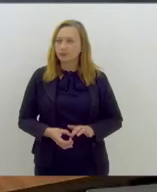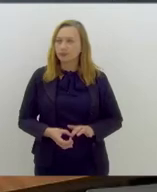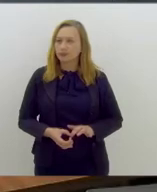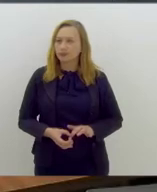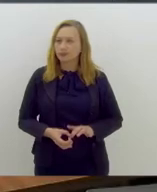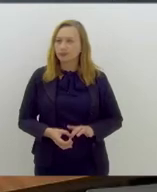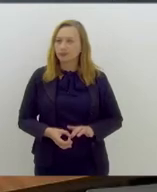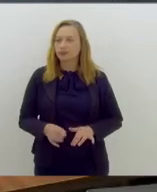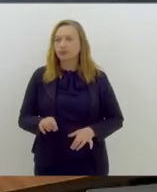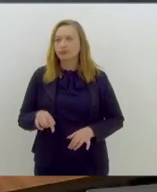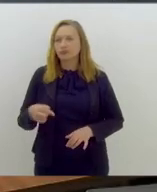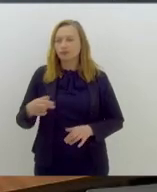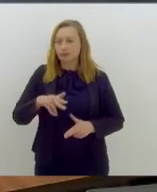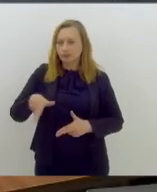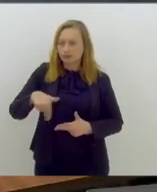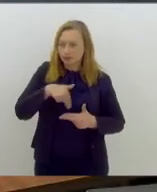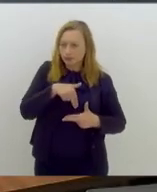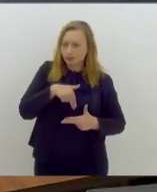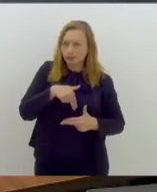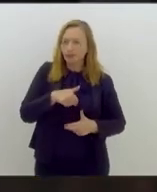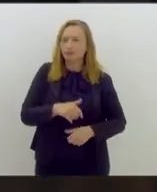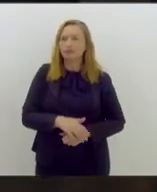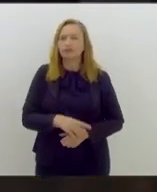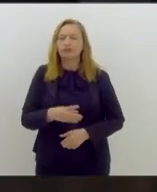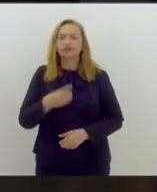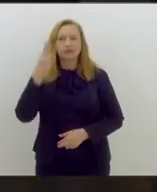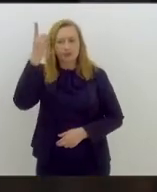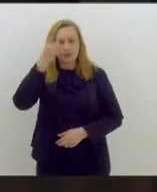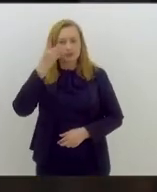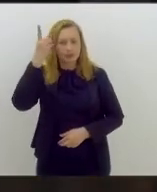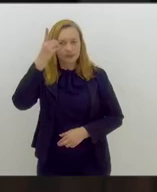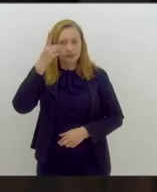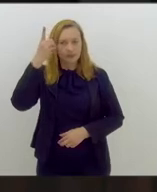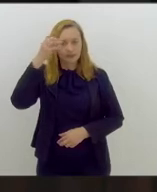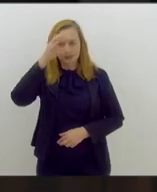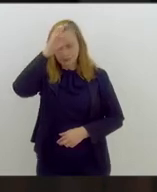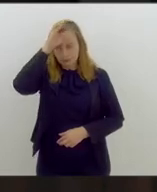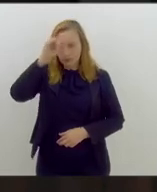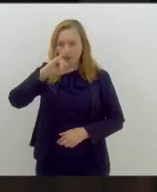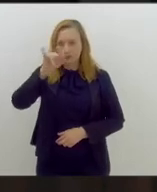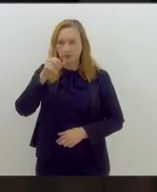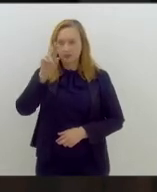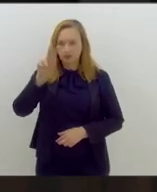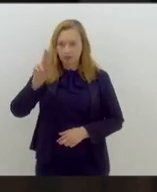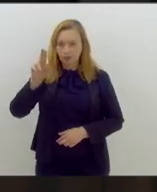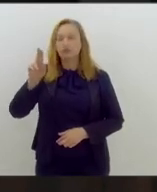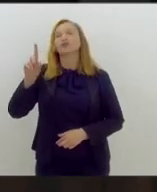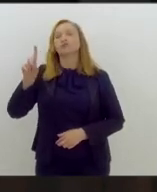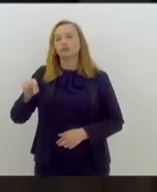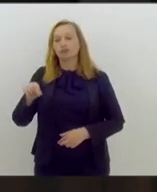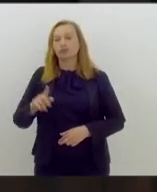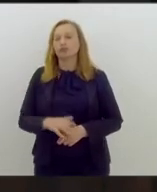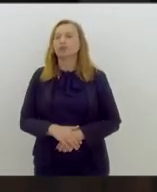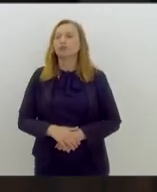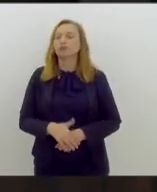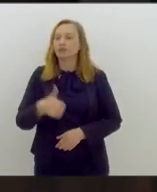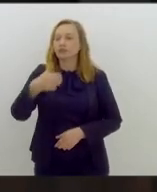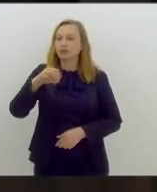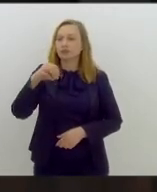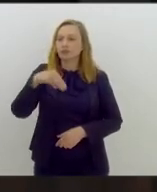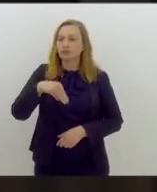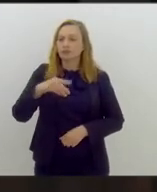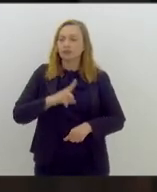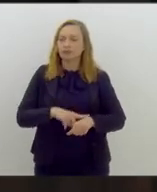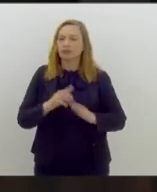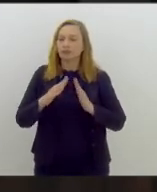a próxima oradores escrita é a nobre deputada tia Ju vossa excelência dispõe de 10